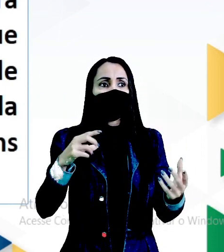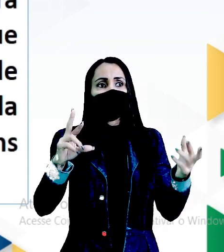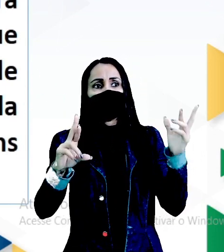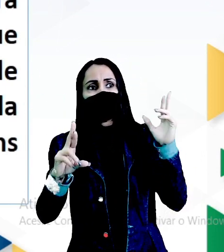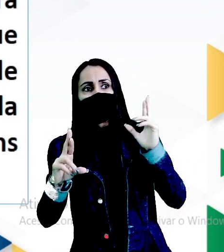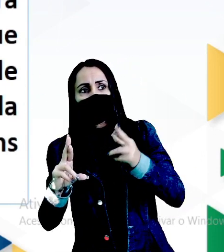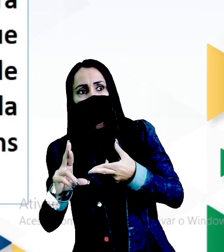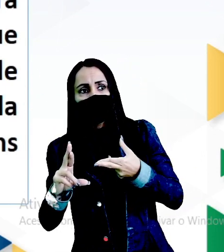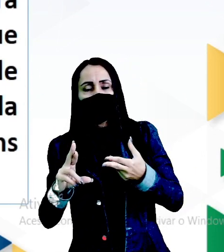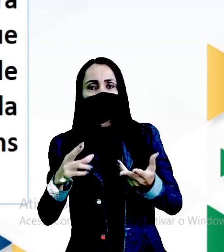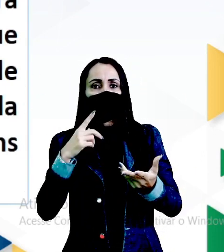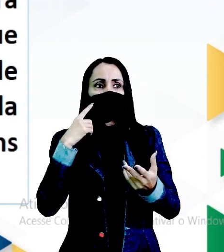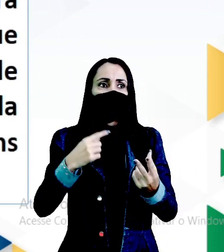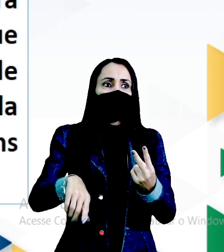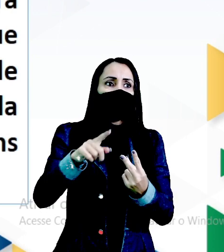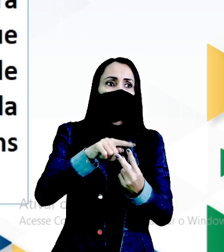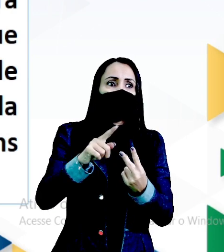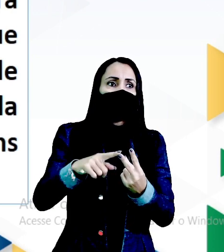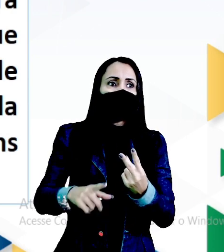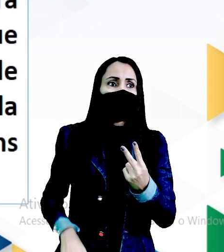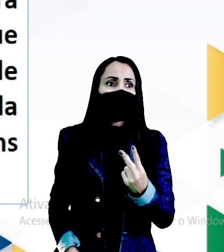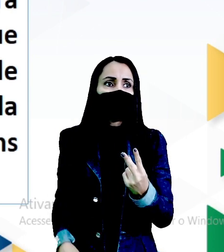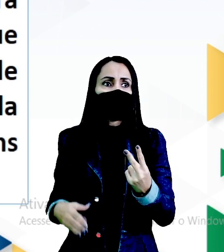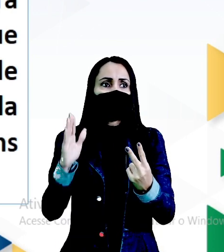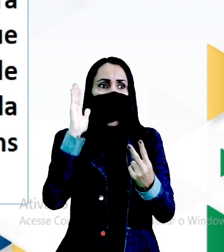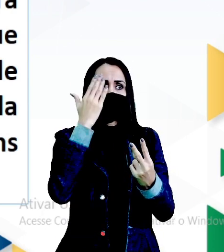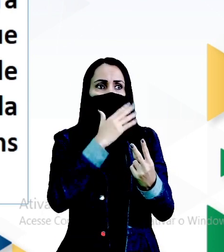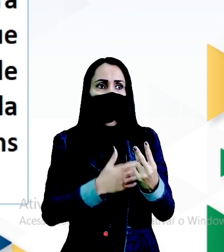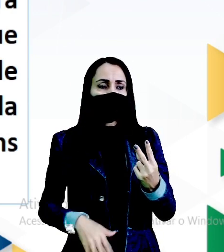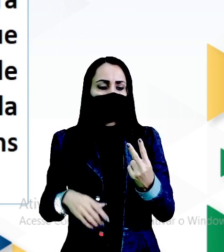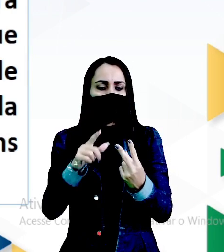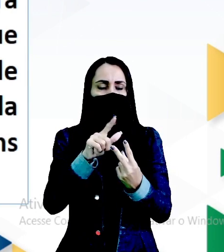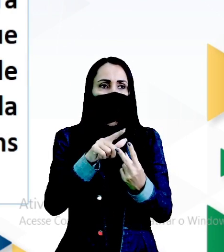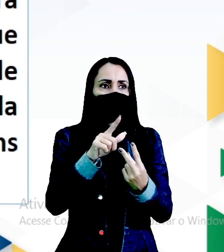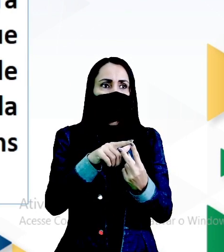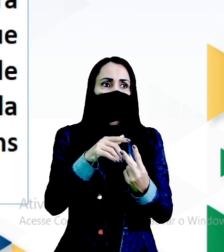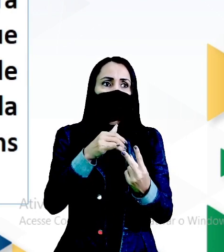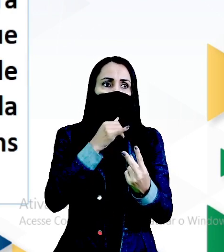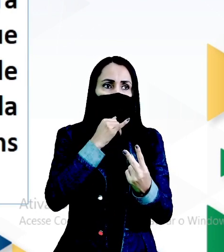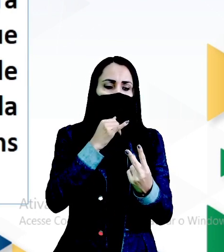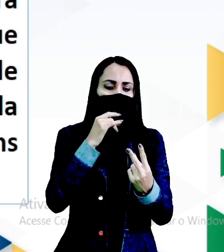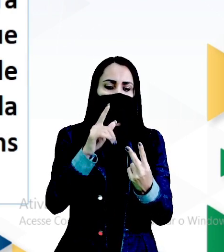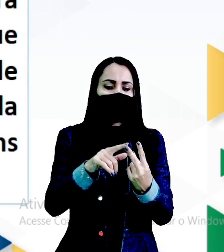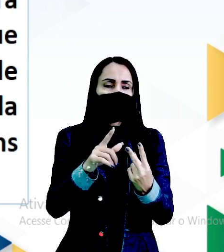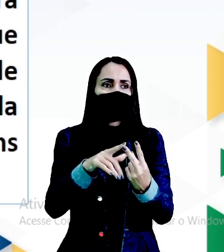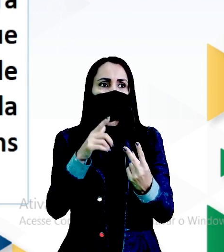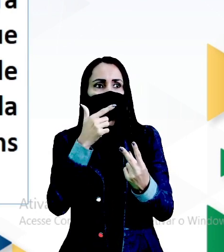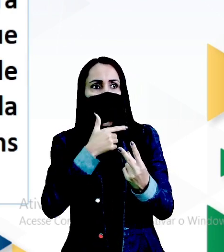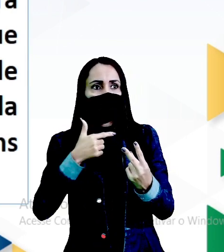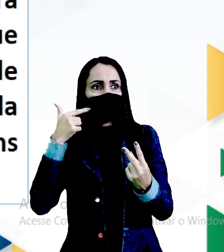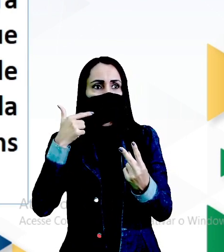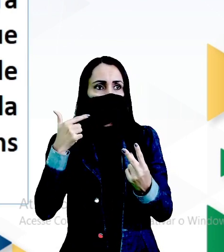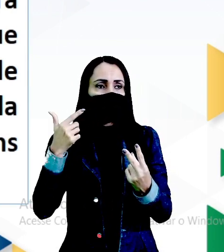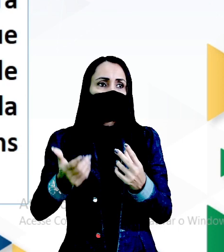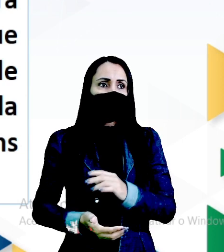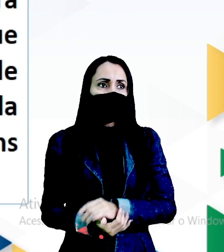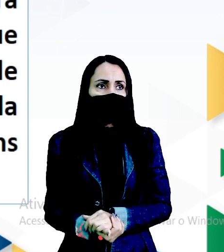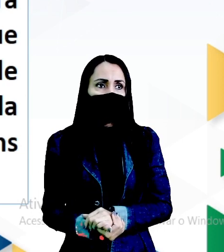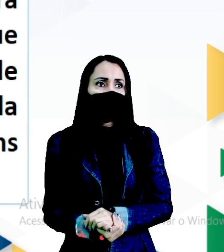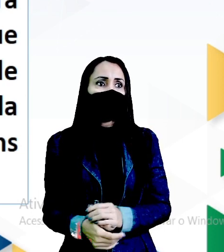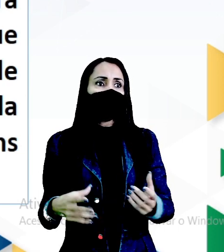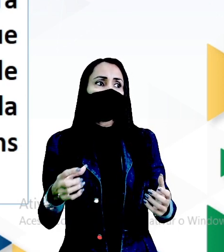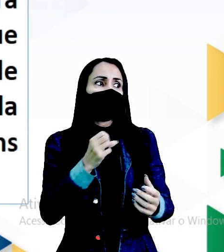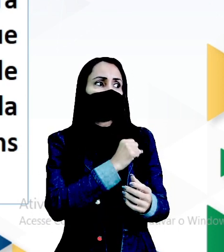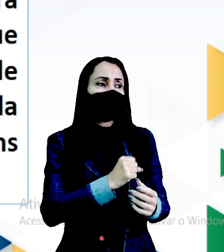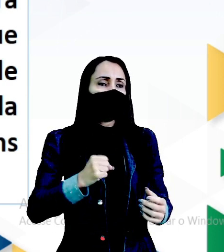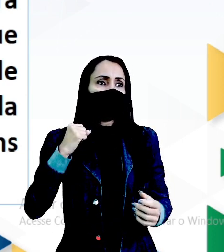essencialmente por duas máscaras, a da tragédia, a ação, e do riso, da comédia. Aristóteles, o